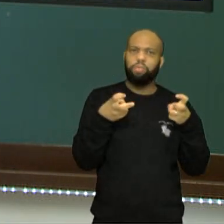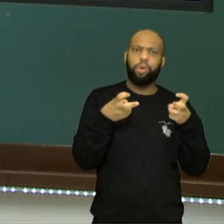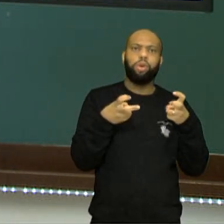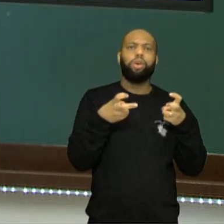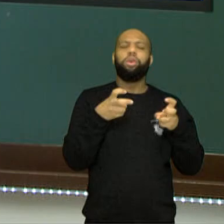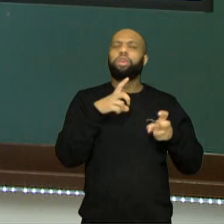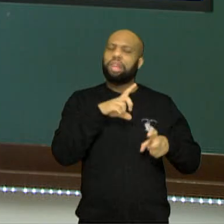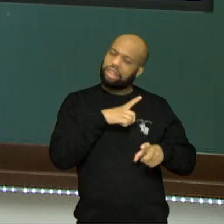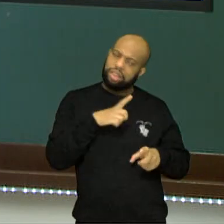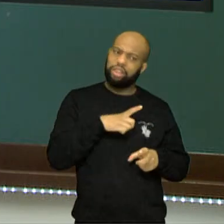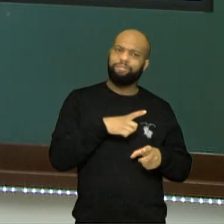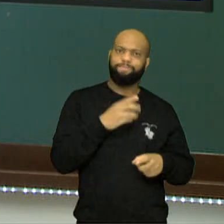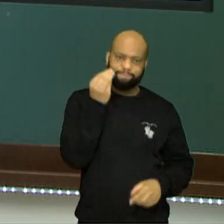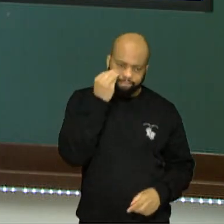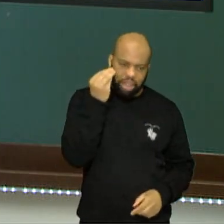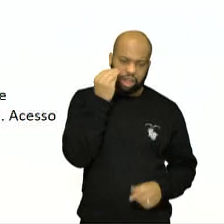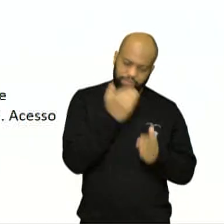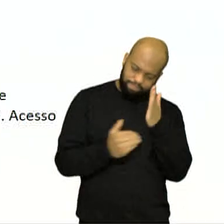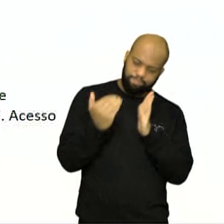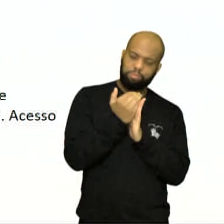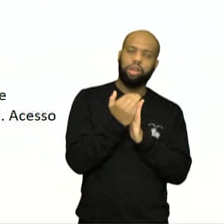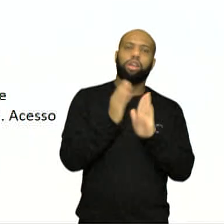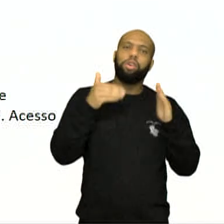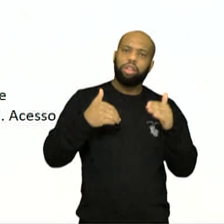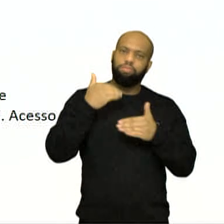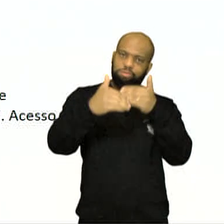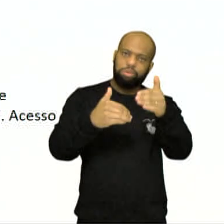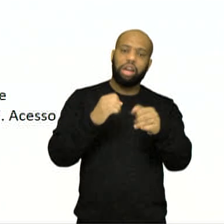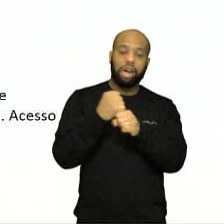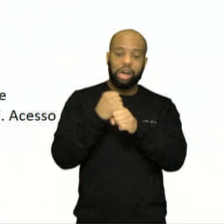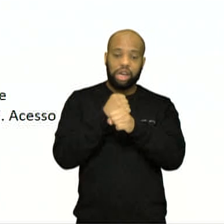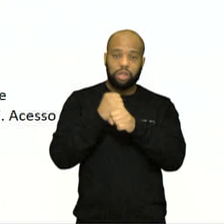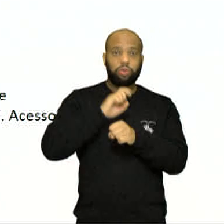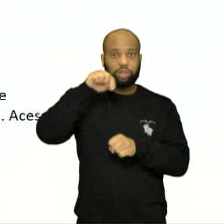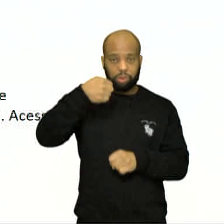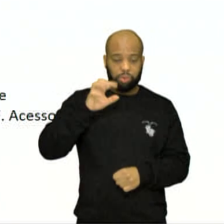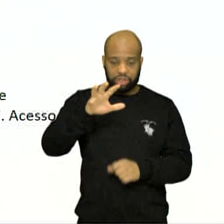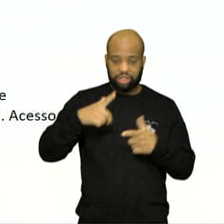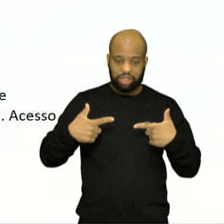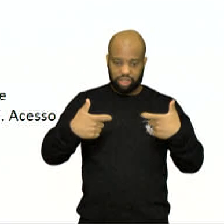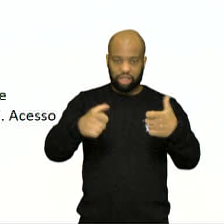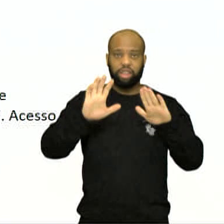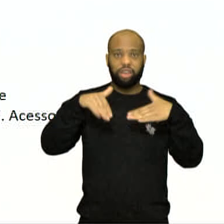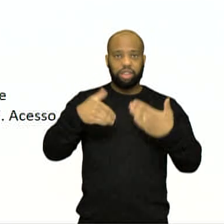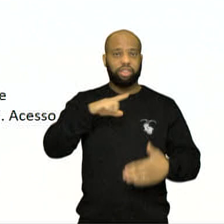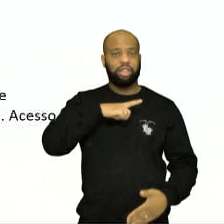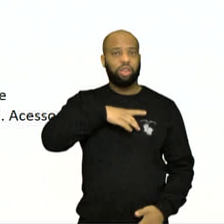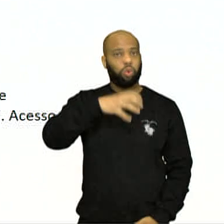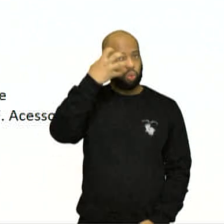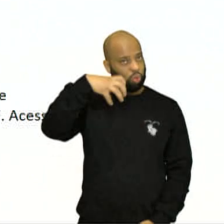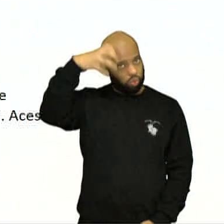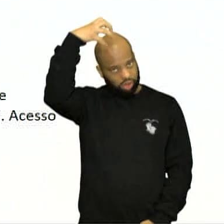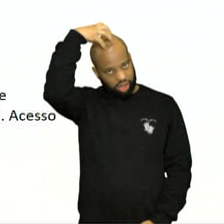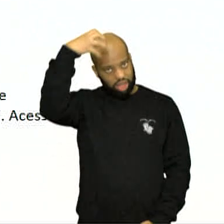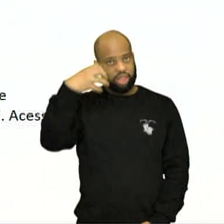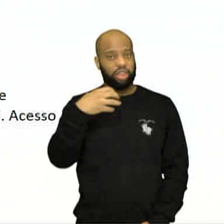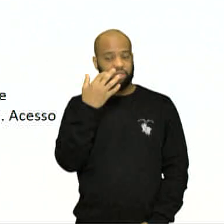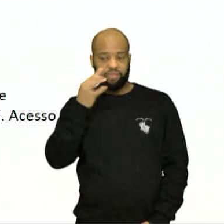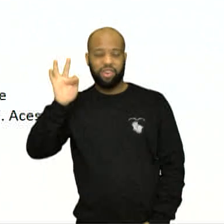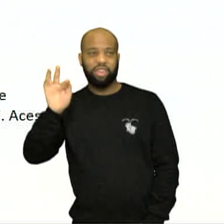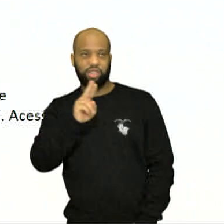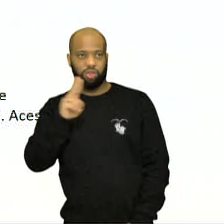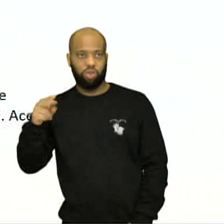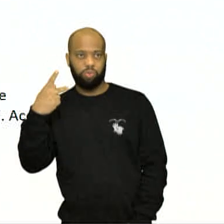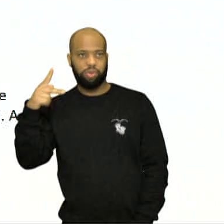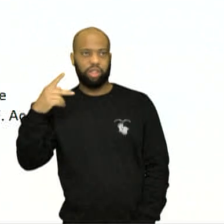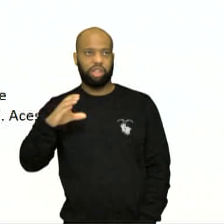ter uma reação, certo? Né? E poucos anos após a batalha, né, o rei francês Carlos VII, ele lidera uma